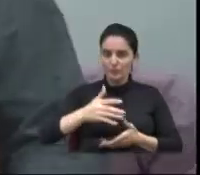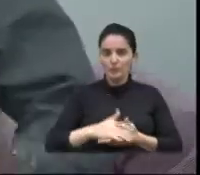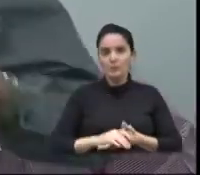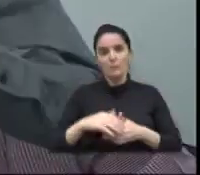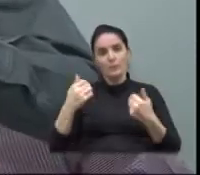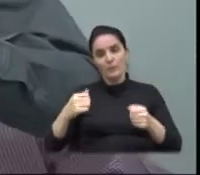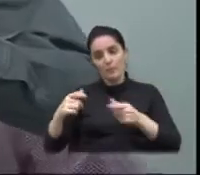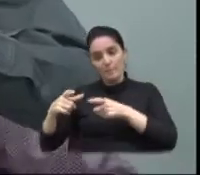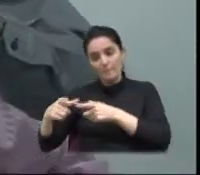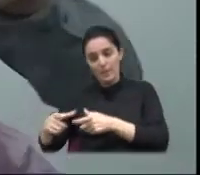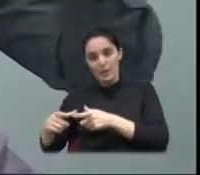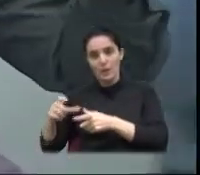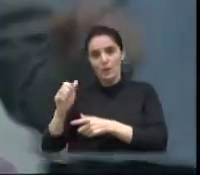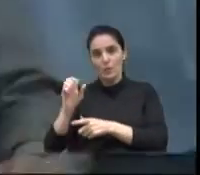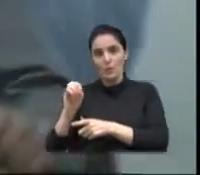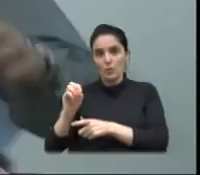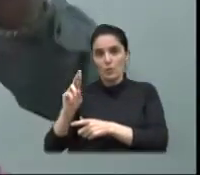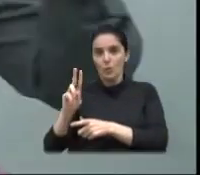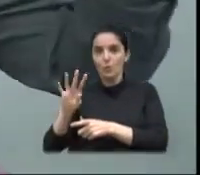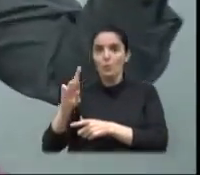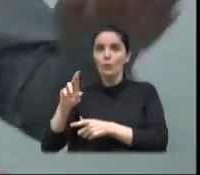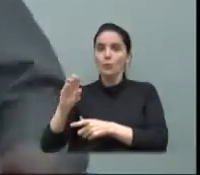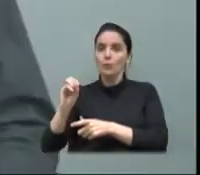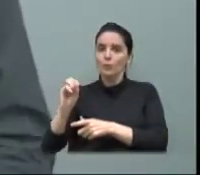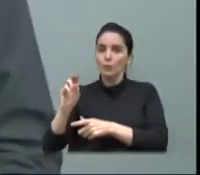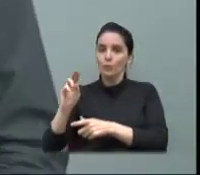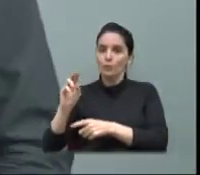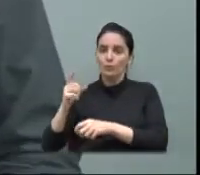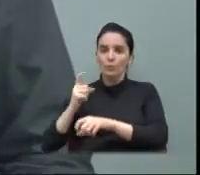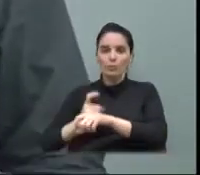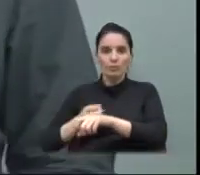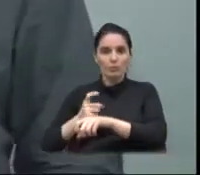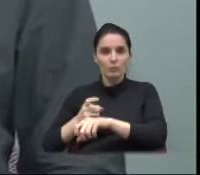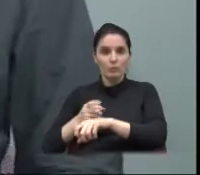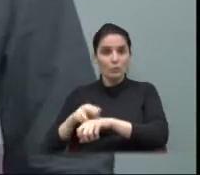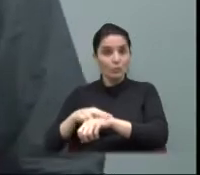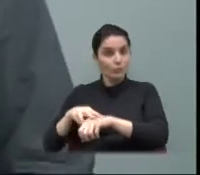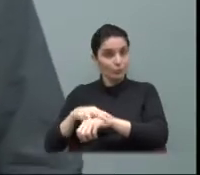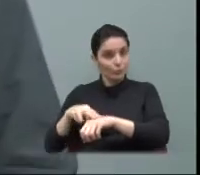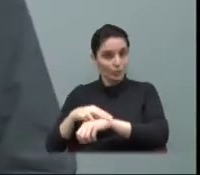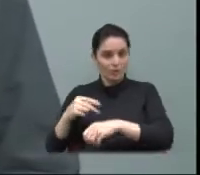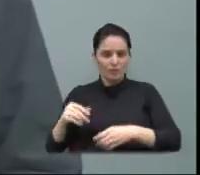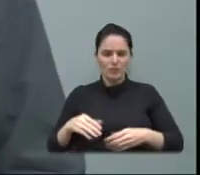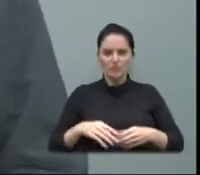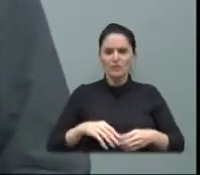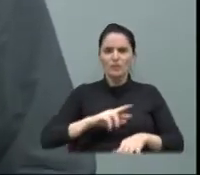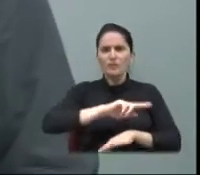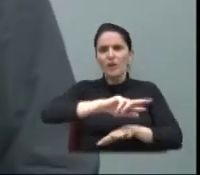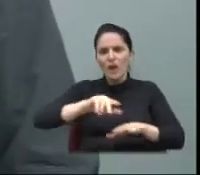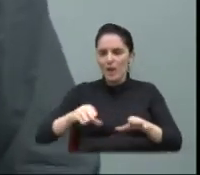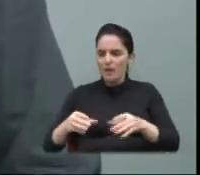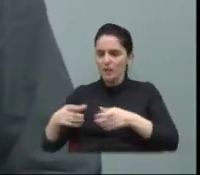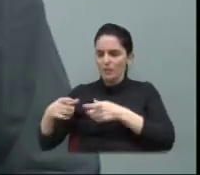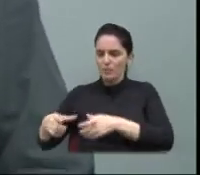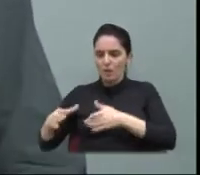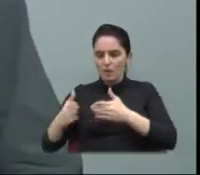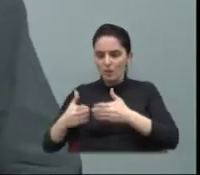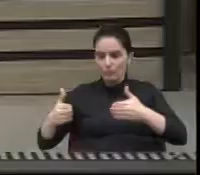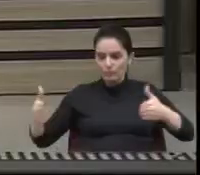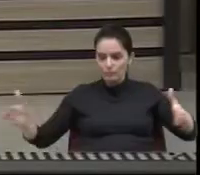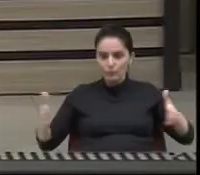Verde, SECAP, Parque das Nações, mas jamais aquilo ali vai dar conta de mais